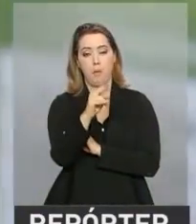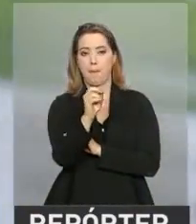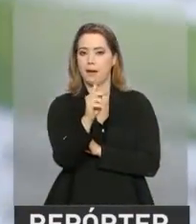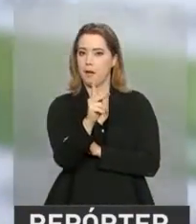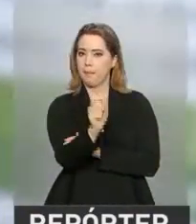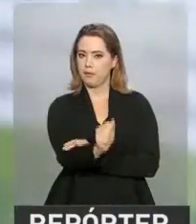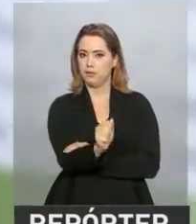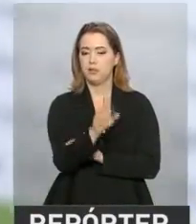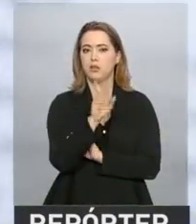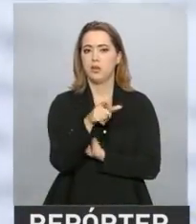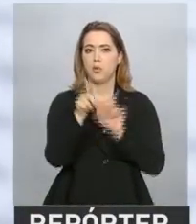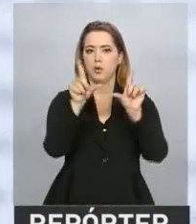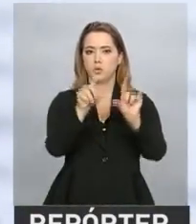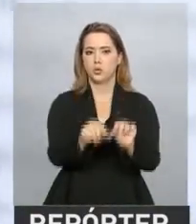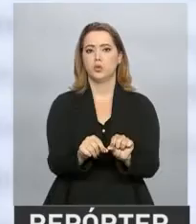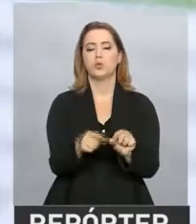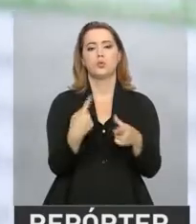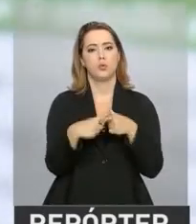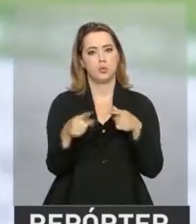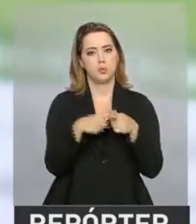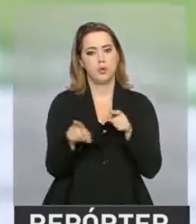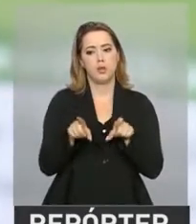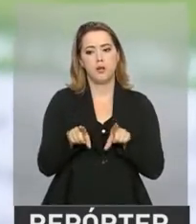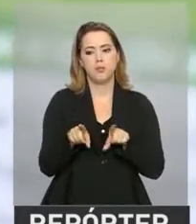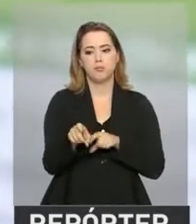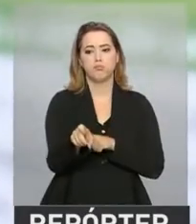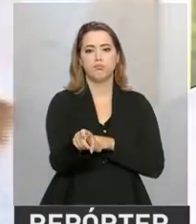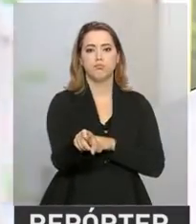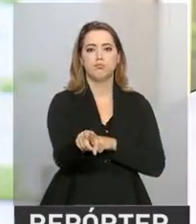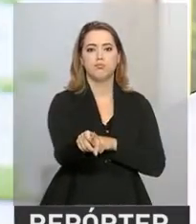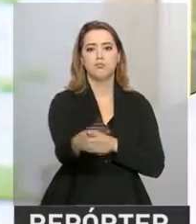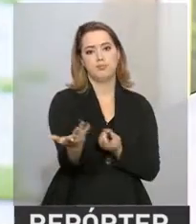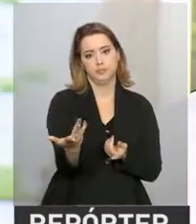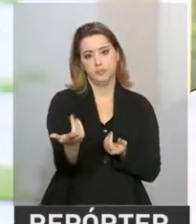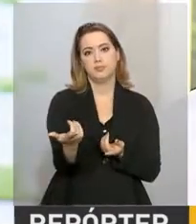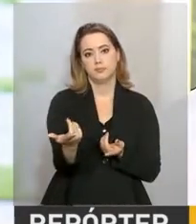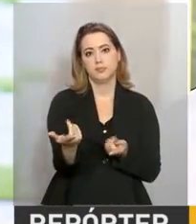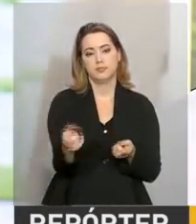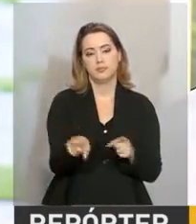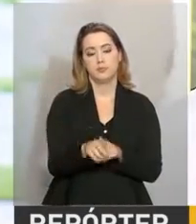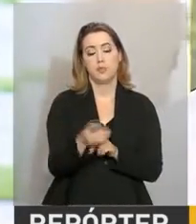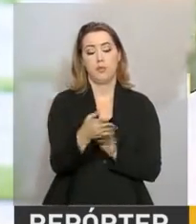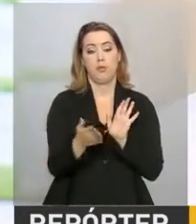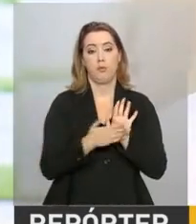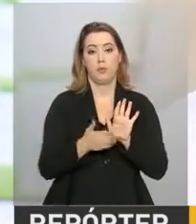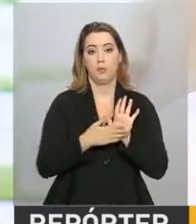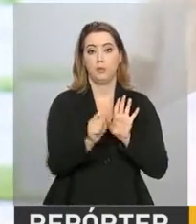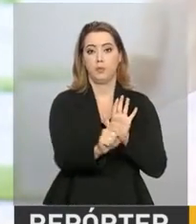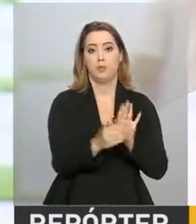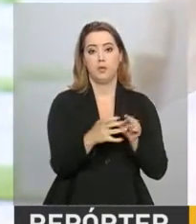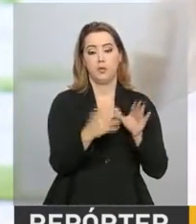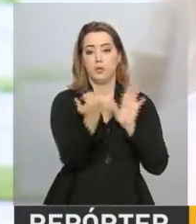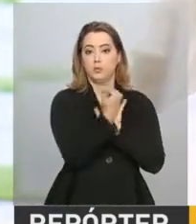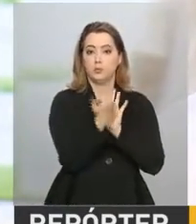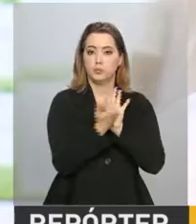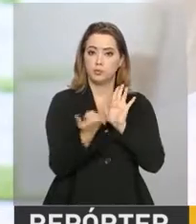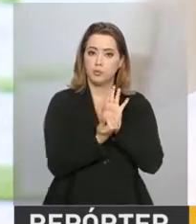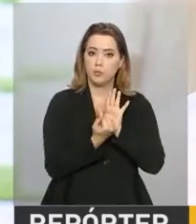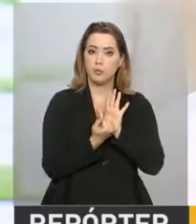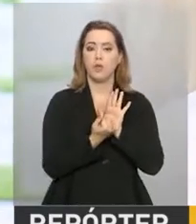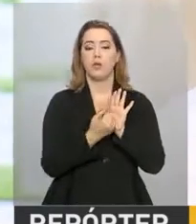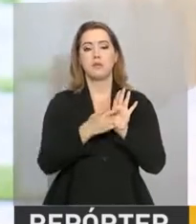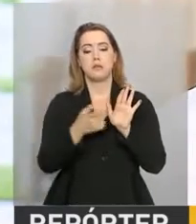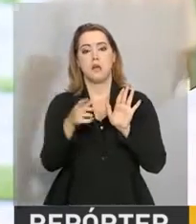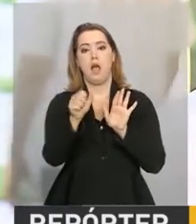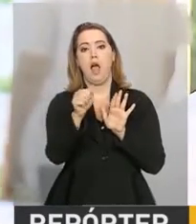a reduzir as pragas agrícolas e aumentar a produtividade. Ele foi proposto no âmbito de um projeto que a Embrapa tem, que é o projeto